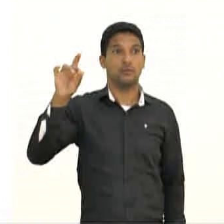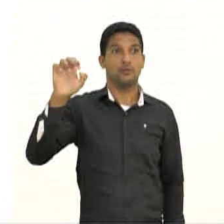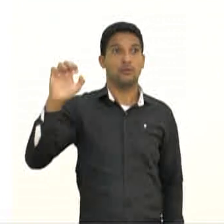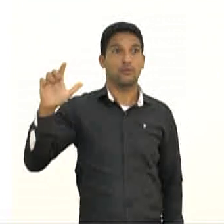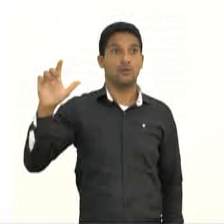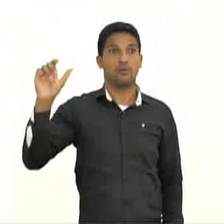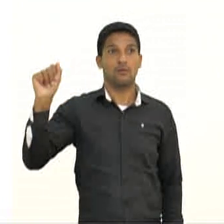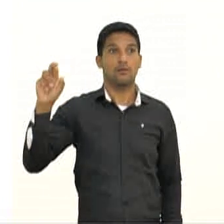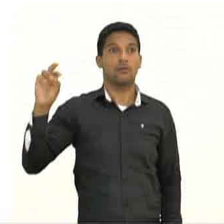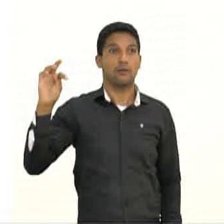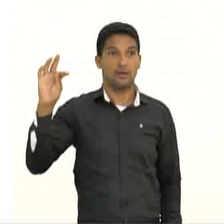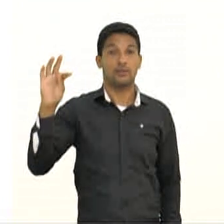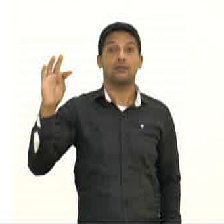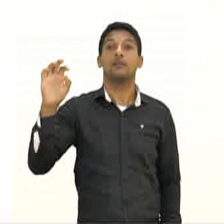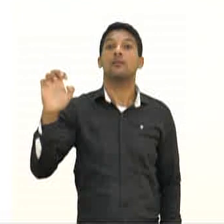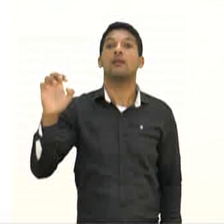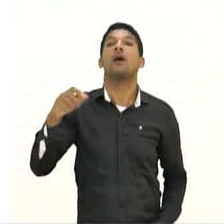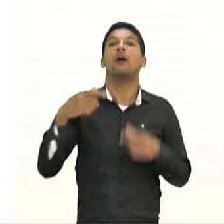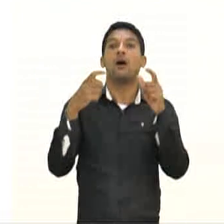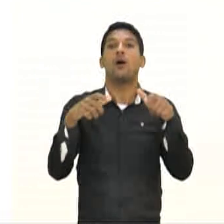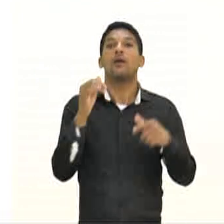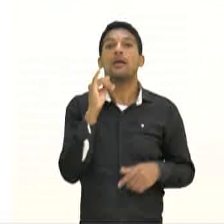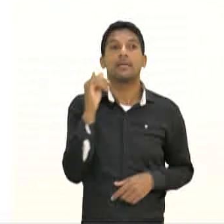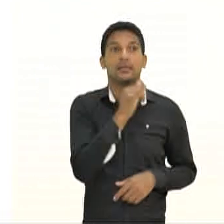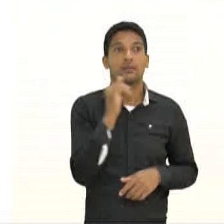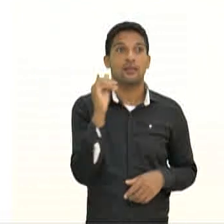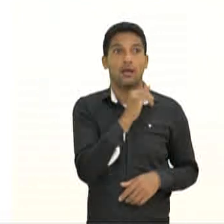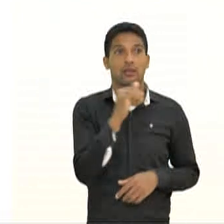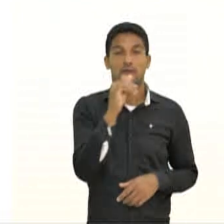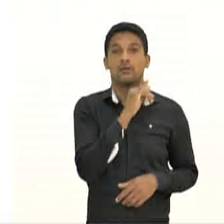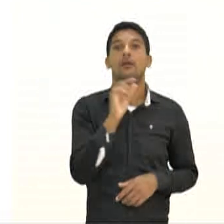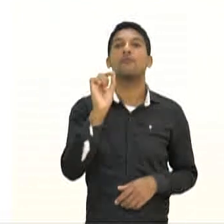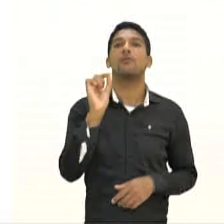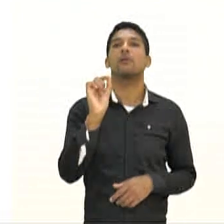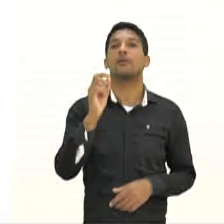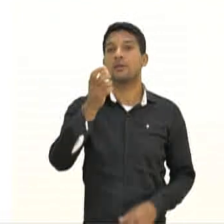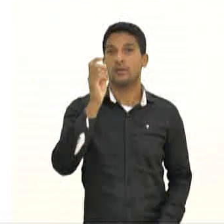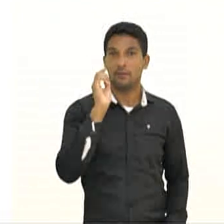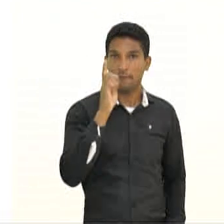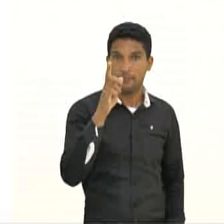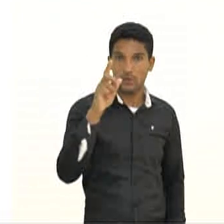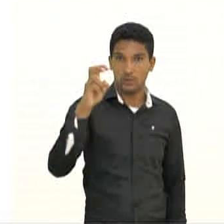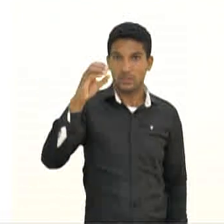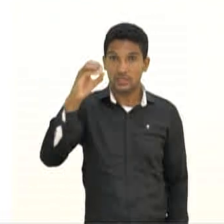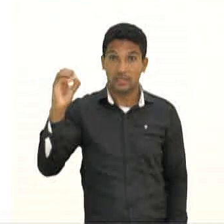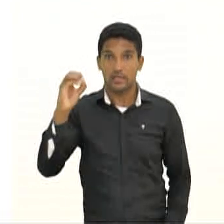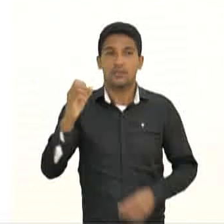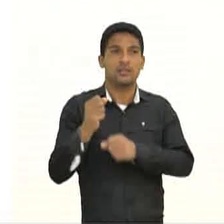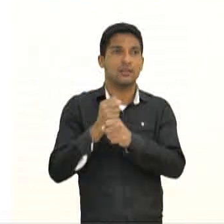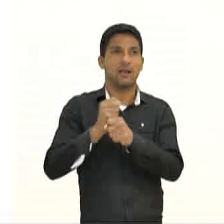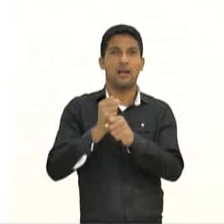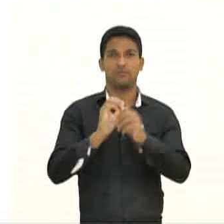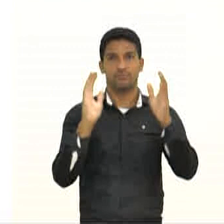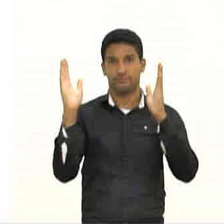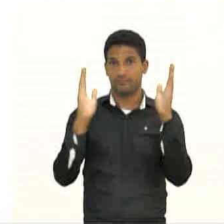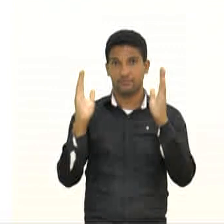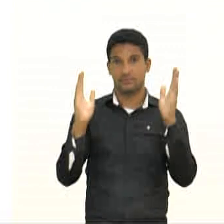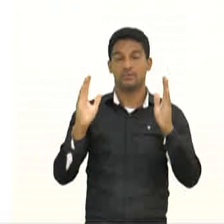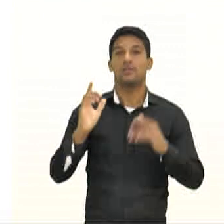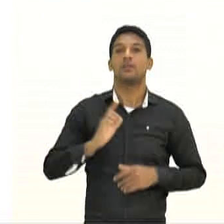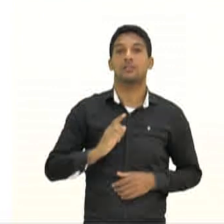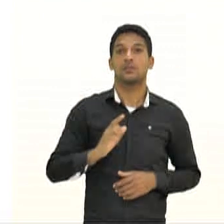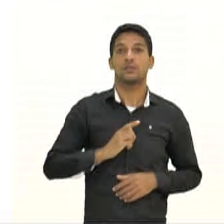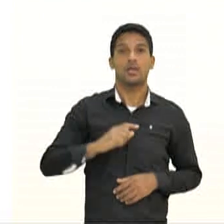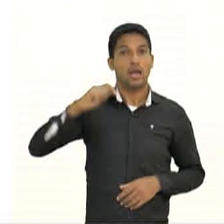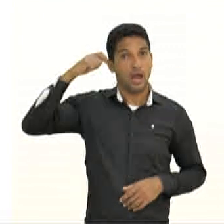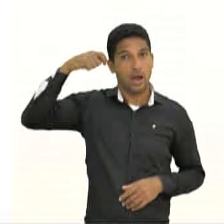de 600 anos antes de Cristo até 1500, o que existiu ali foram apenas atores ali que não estavam